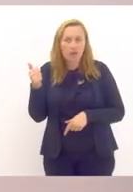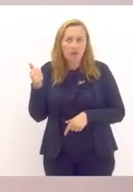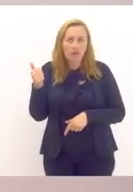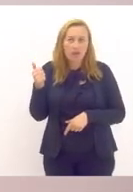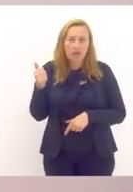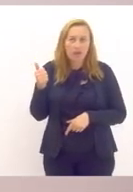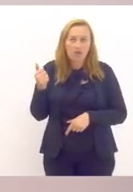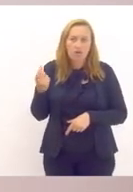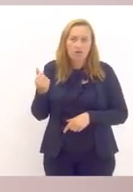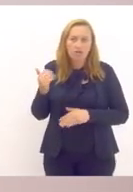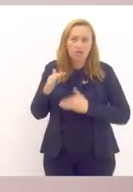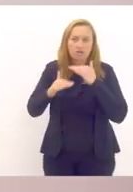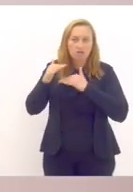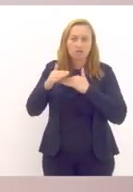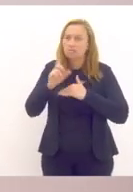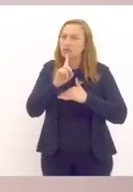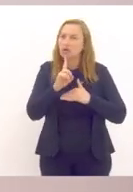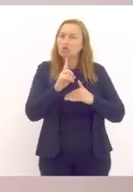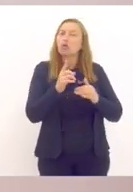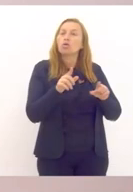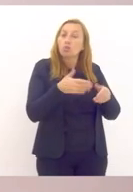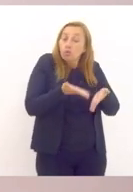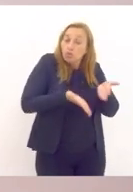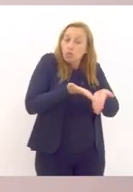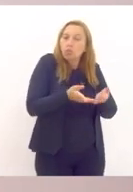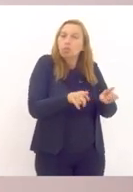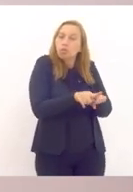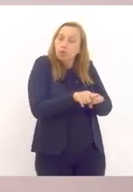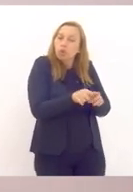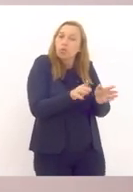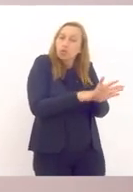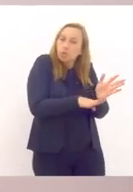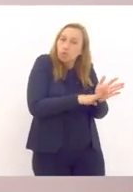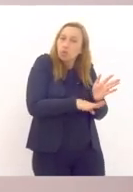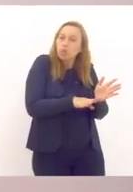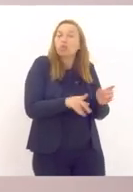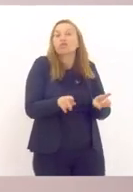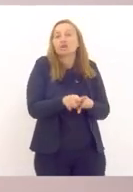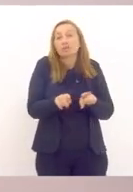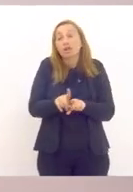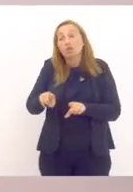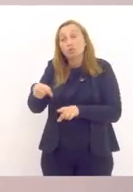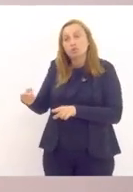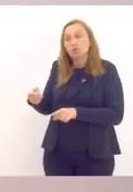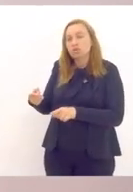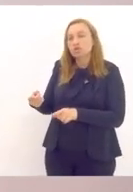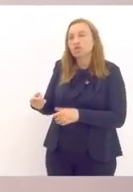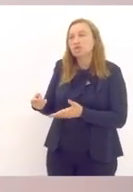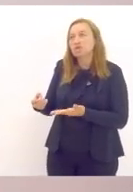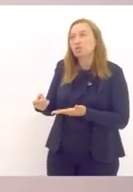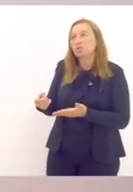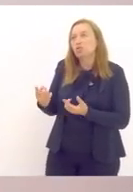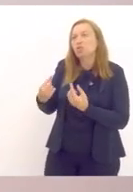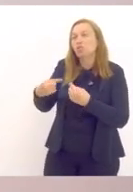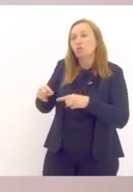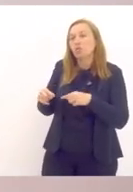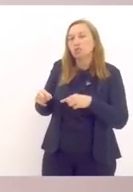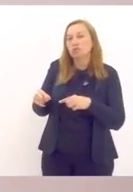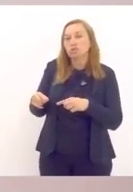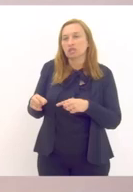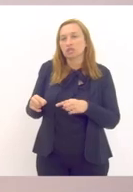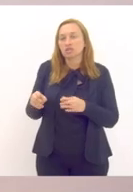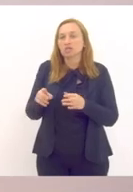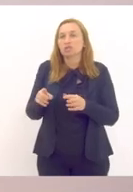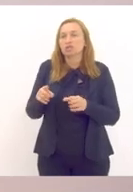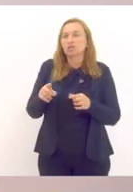desenvolvimento, desenvolvimento. Não, tem que cuidar também da despesa. Também, assim como aqueles que são contras por excesso fiscalista demais, falando é só despesa, corta